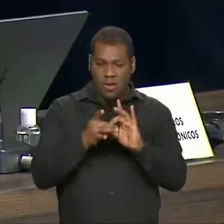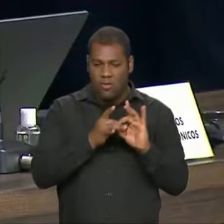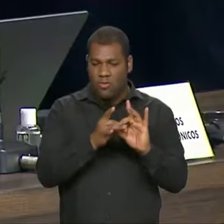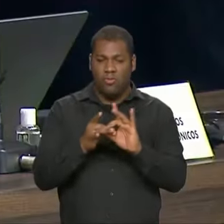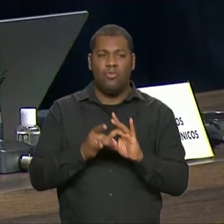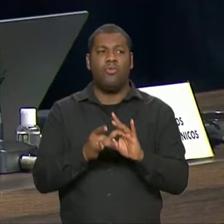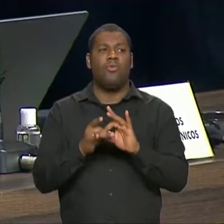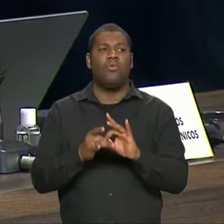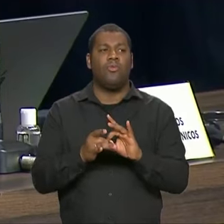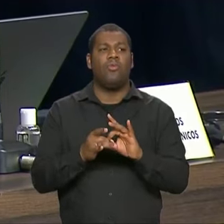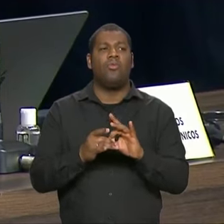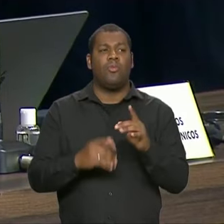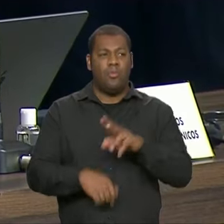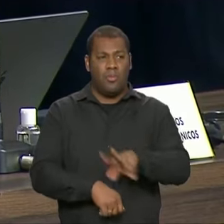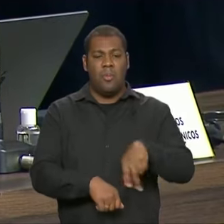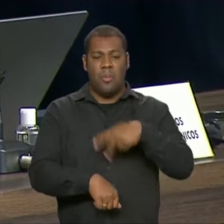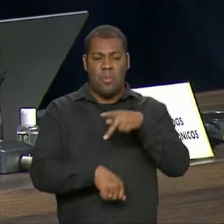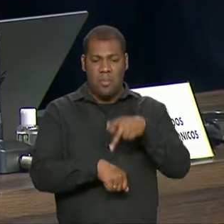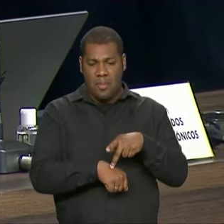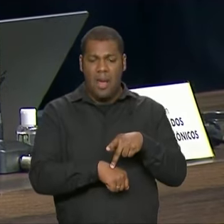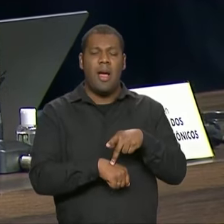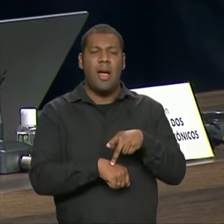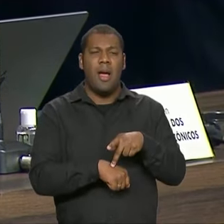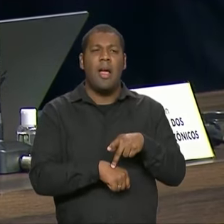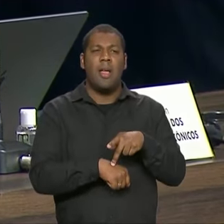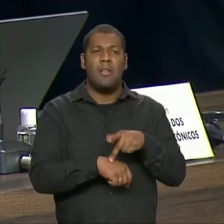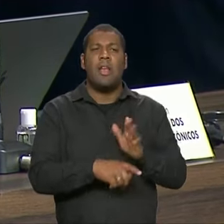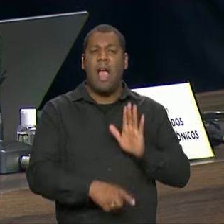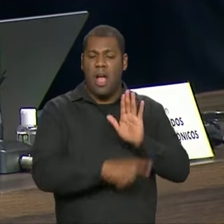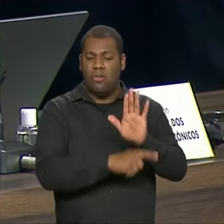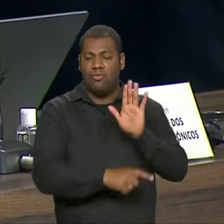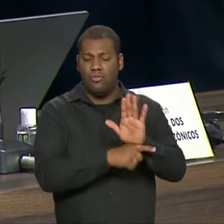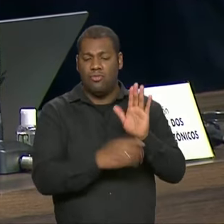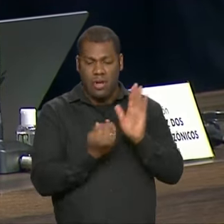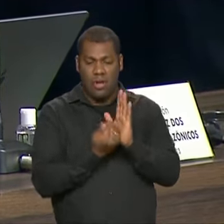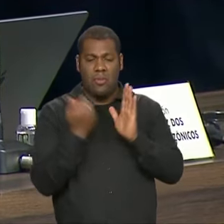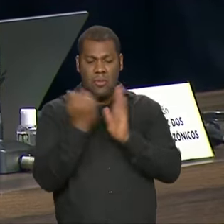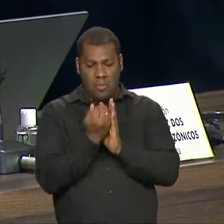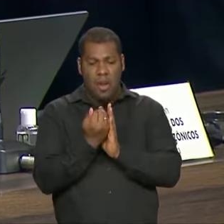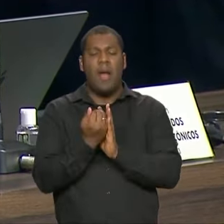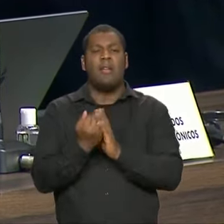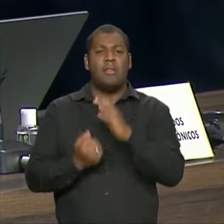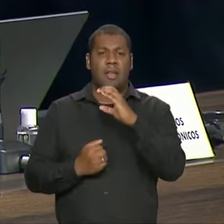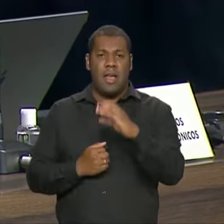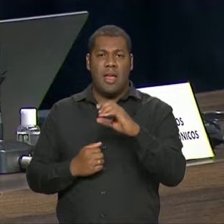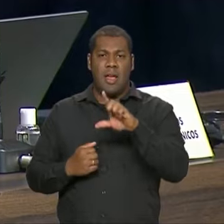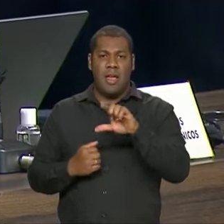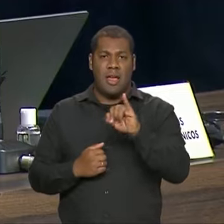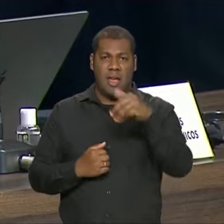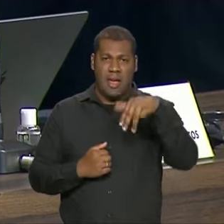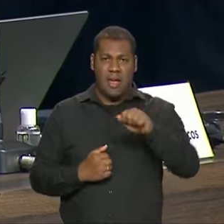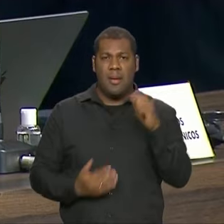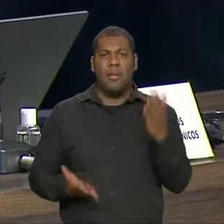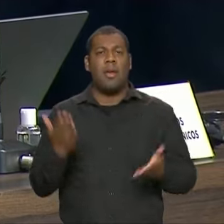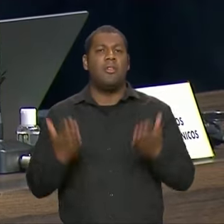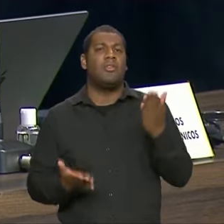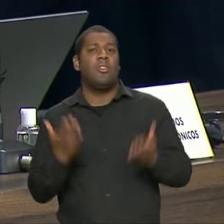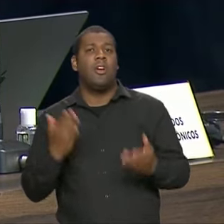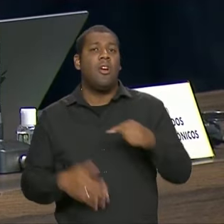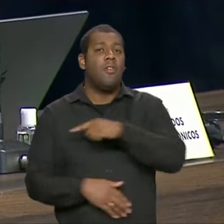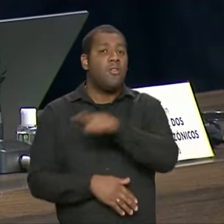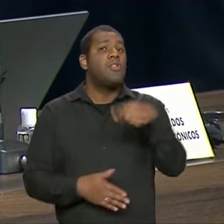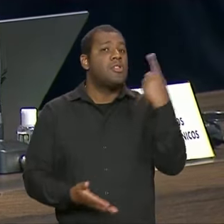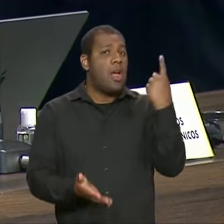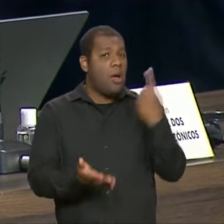os países que mais contribuíram para a mudança climática cumpram agora com os compromissos assumidos há mais de